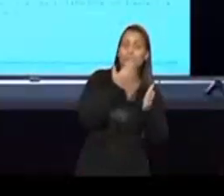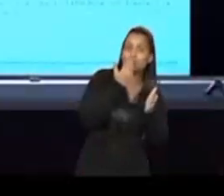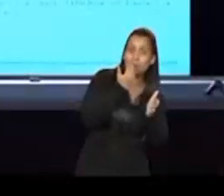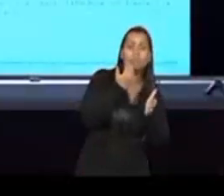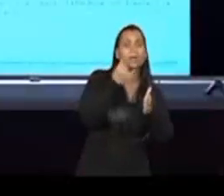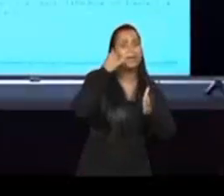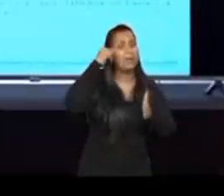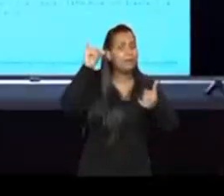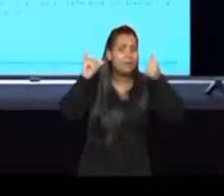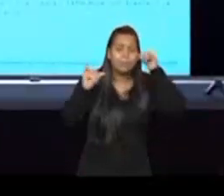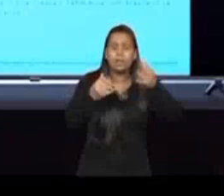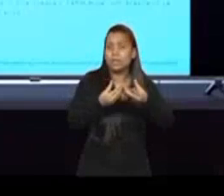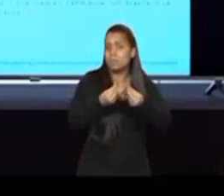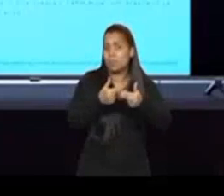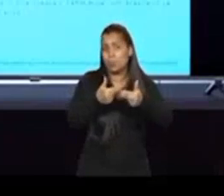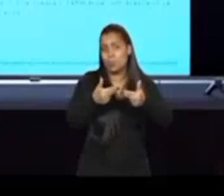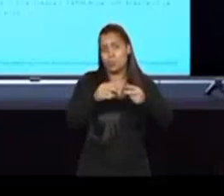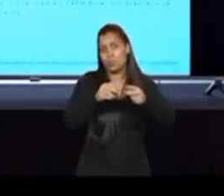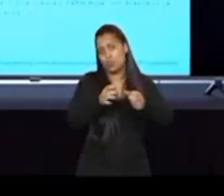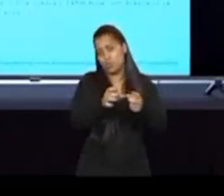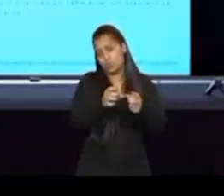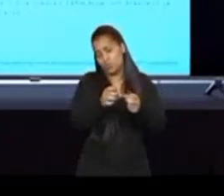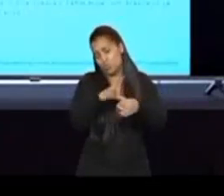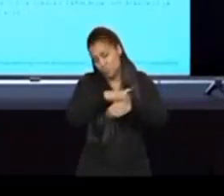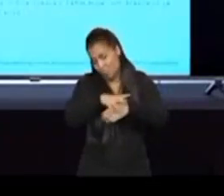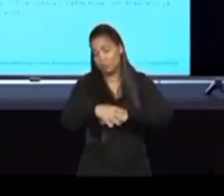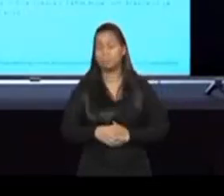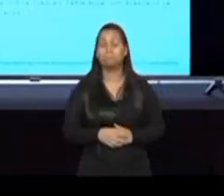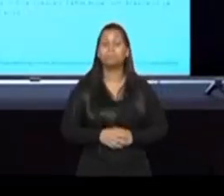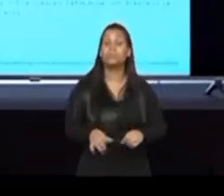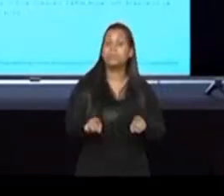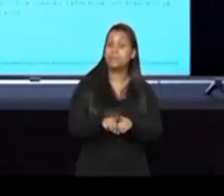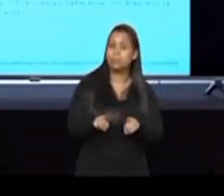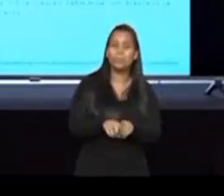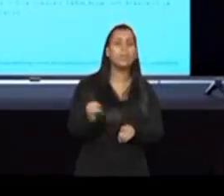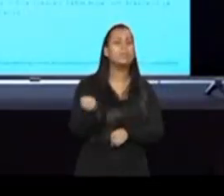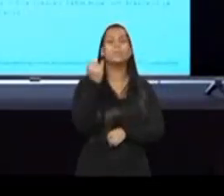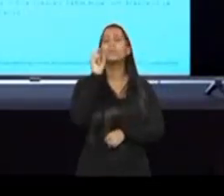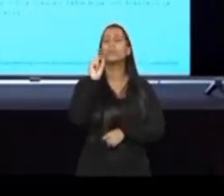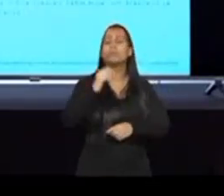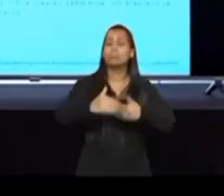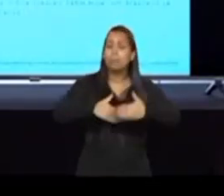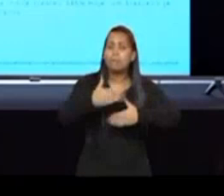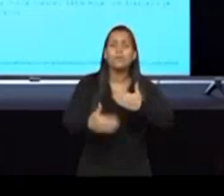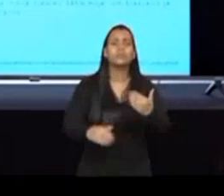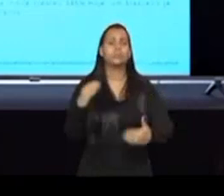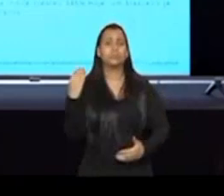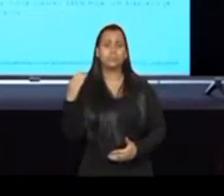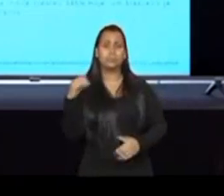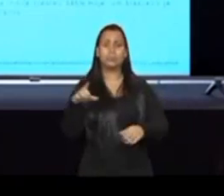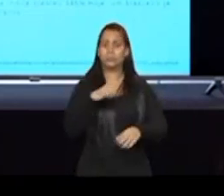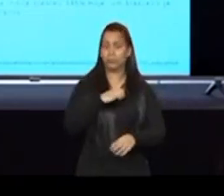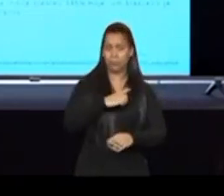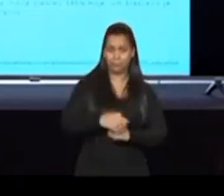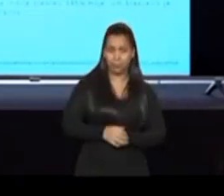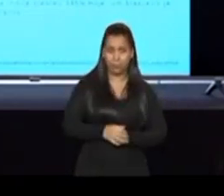com que a gente evitasse uma série de doenças. Junto com esse fato, pessoal, foi muito importante o avanço das ciências que